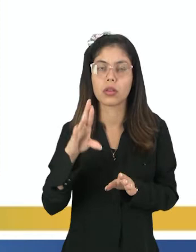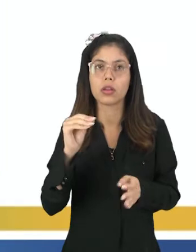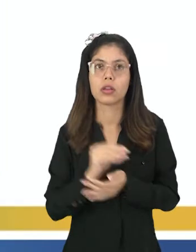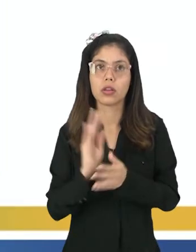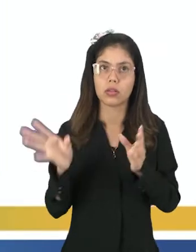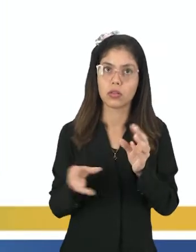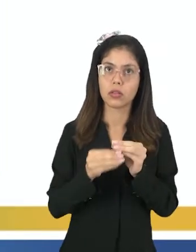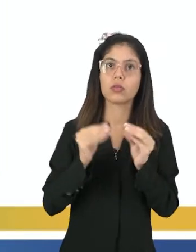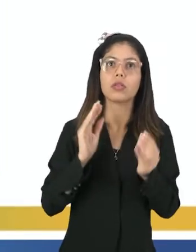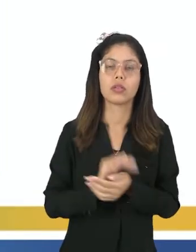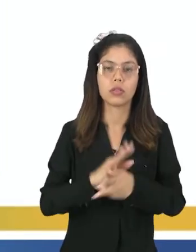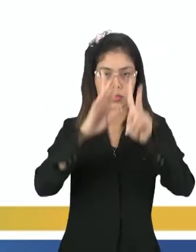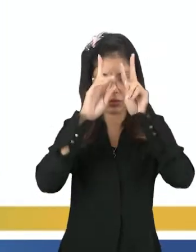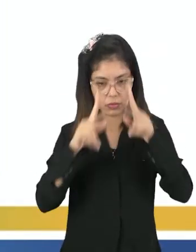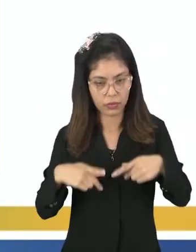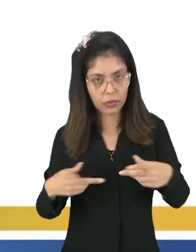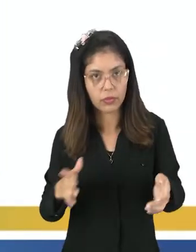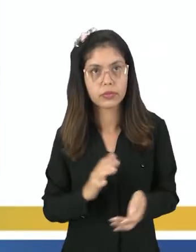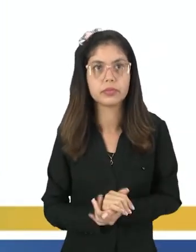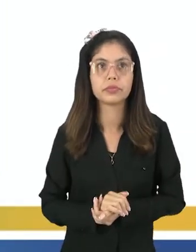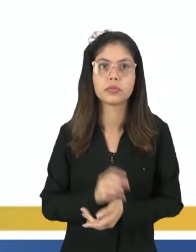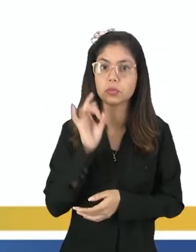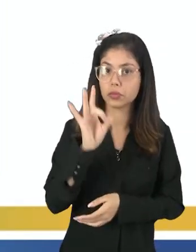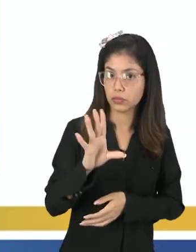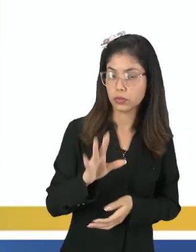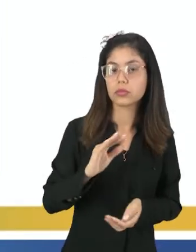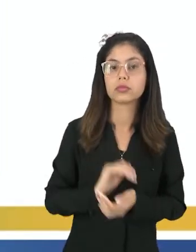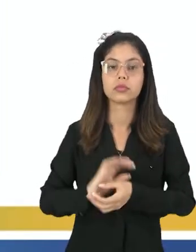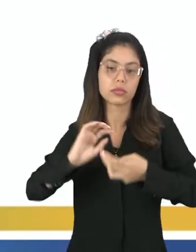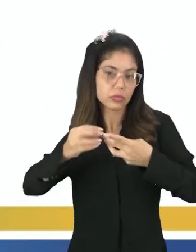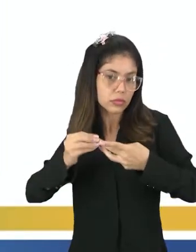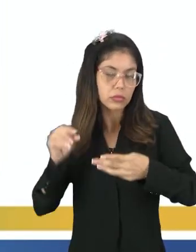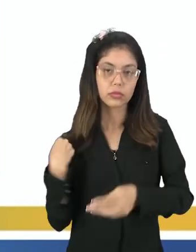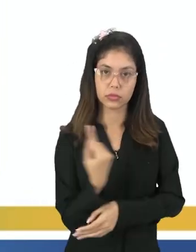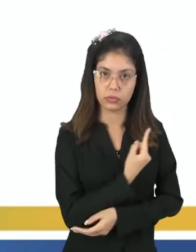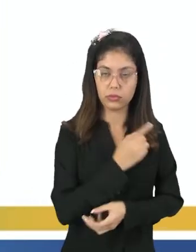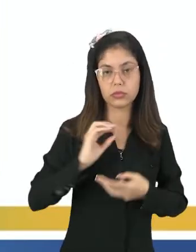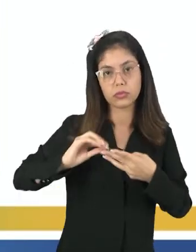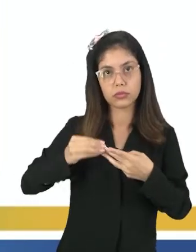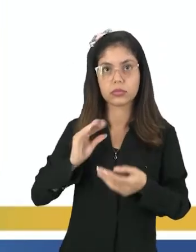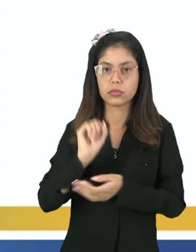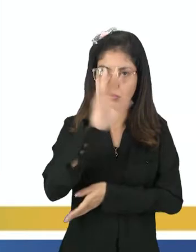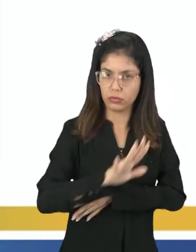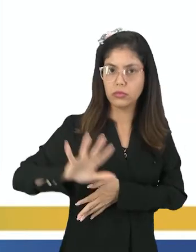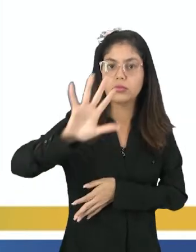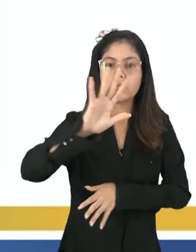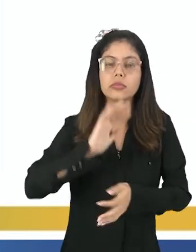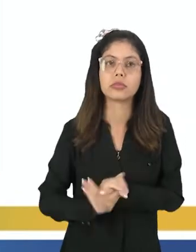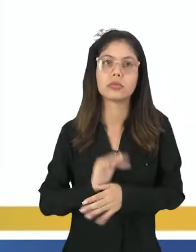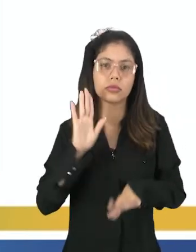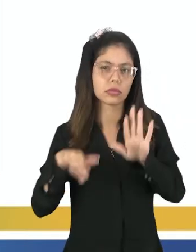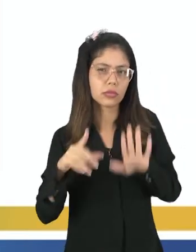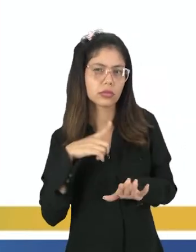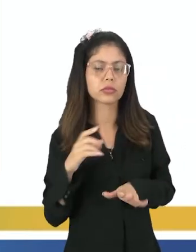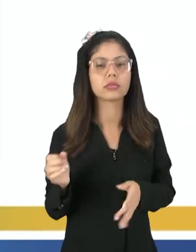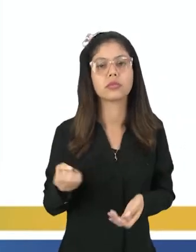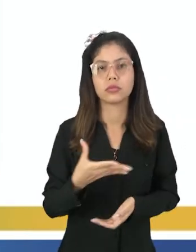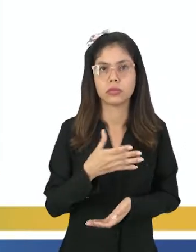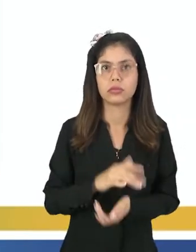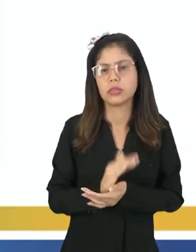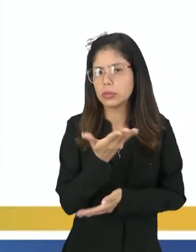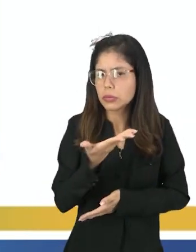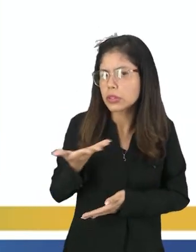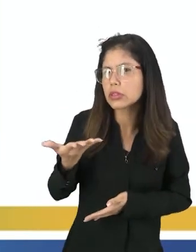compor o indivíduo, para compor um ser vivo. Só que essas células, as nossas células de uma maneira geral, elas são formadas